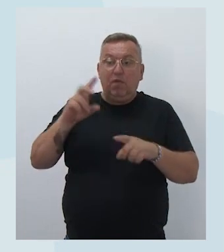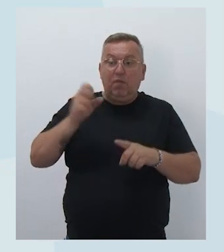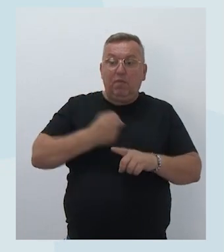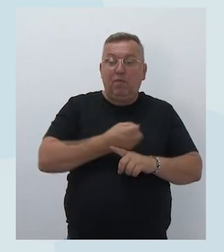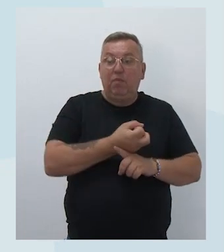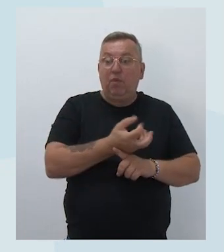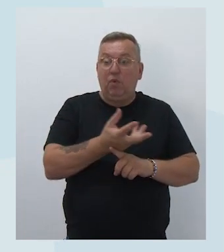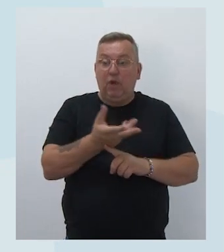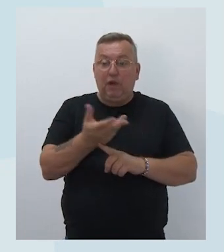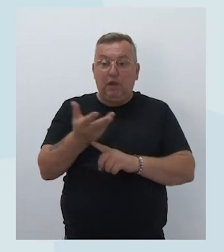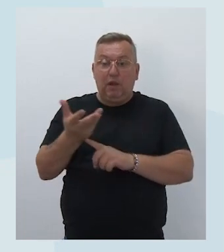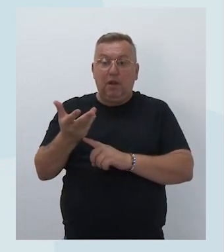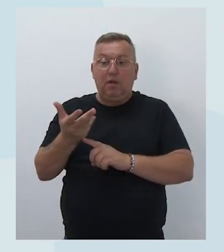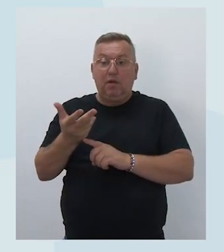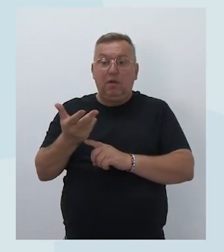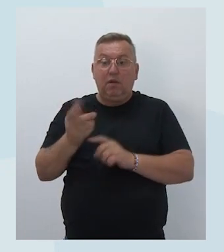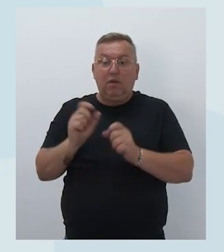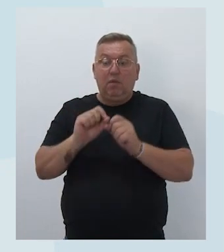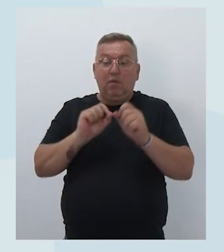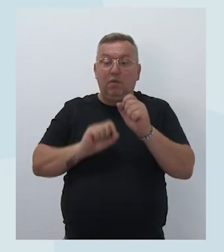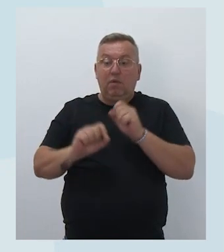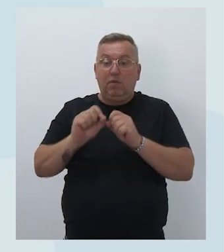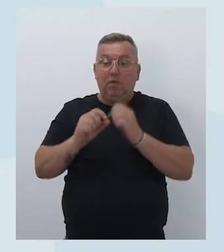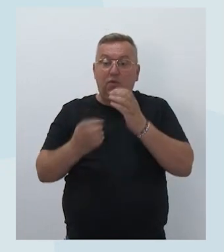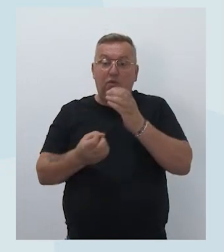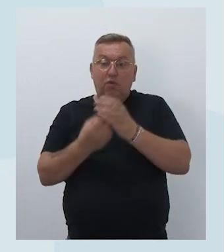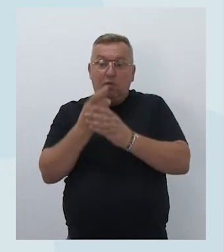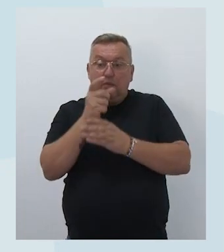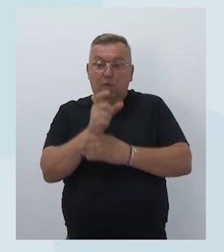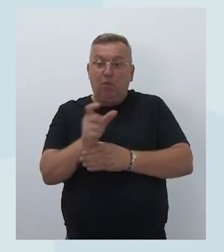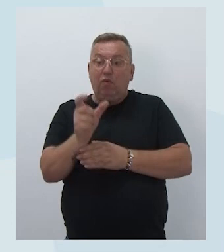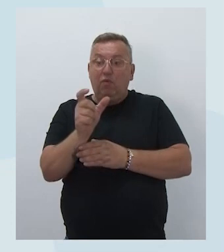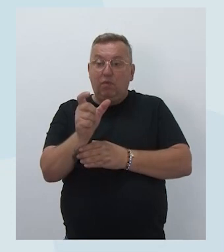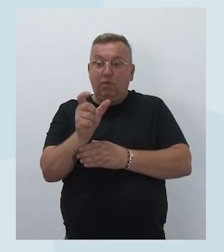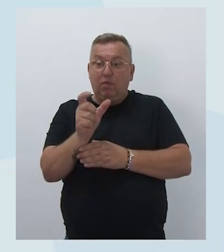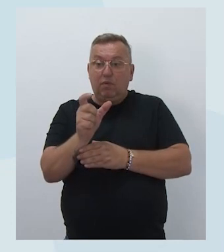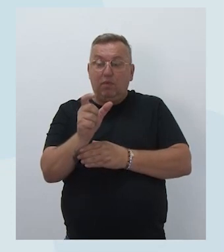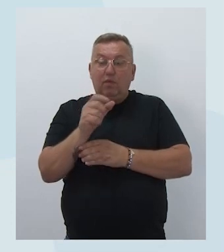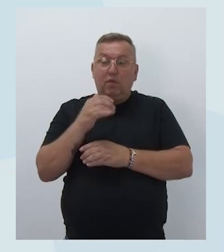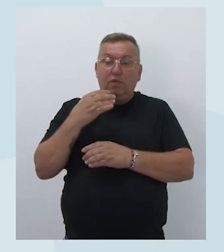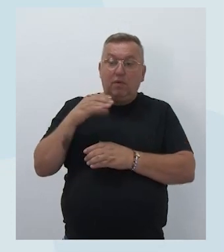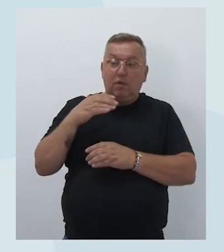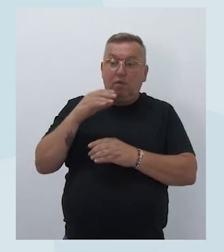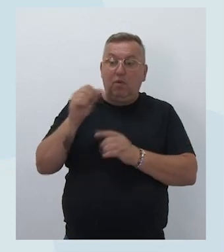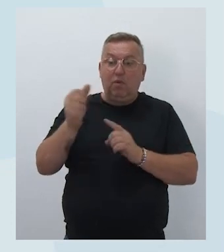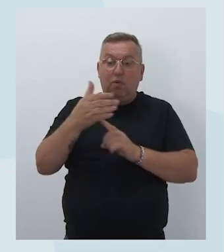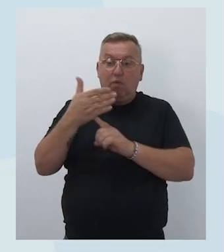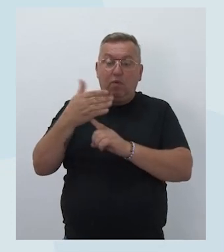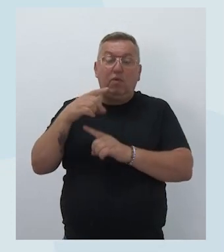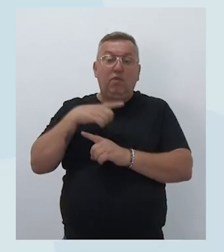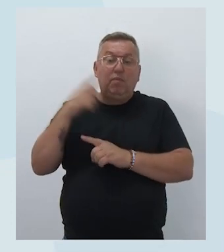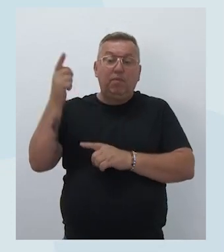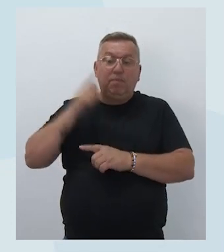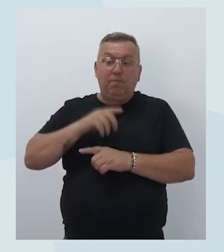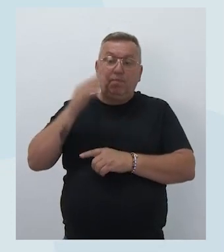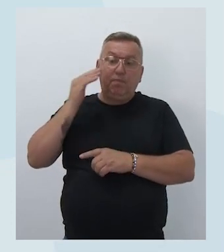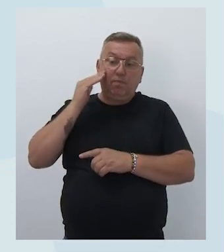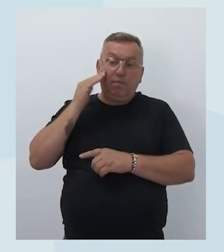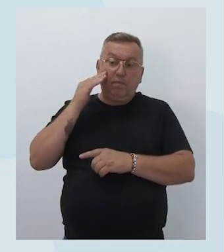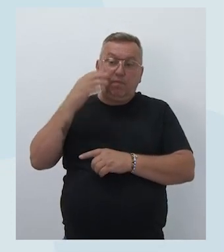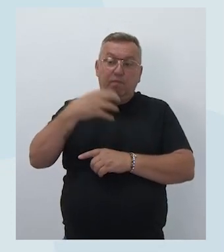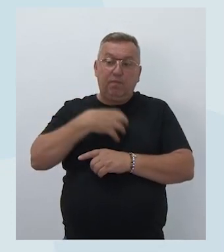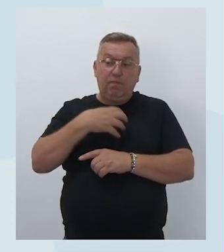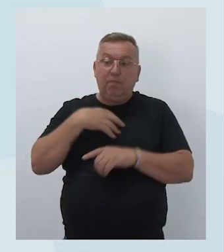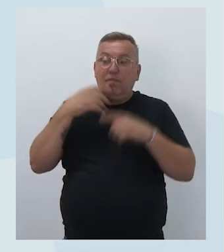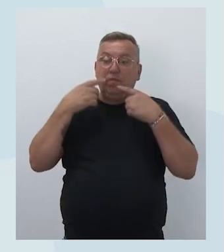a partir da pluralidade de procedimentos epistemológicos, científicos e tecnológicos, de modo a compreender